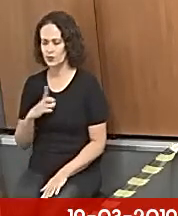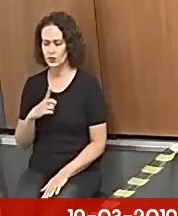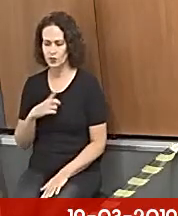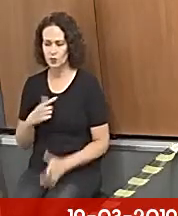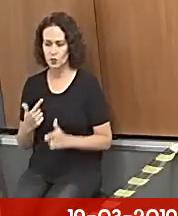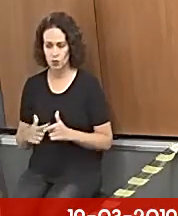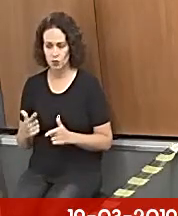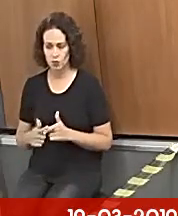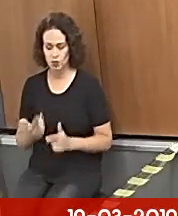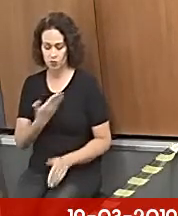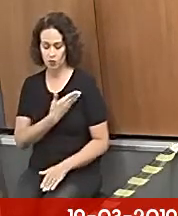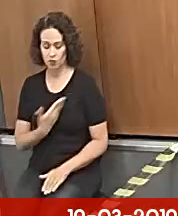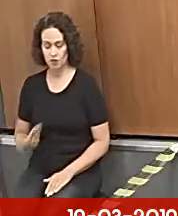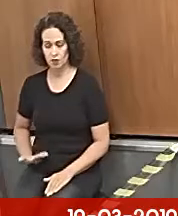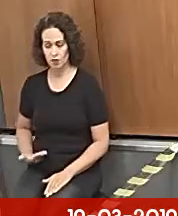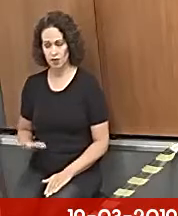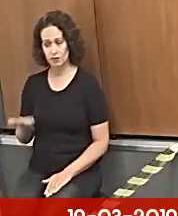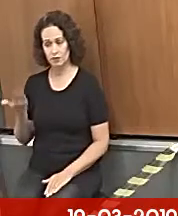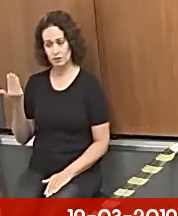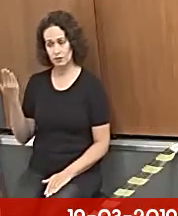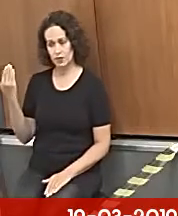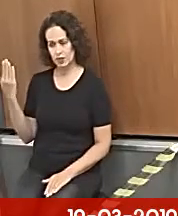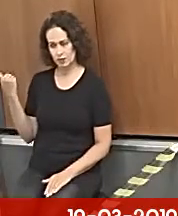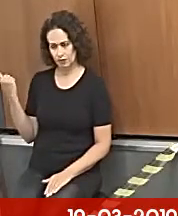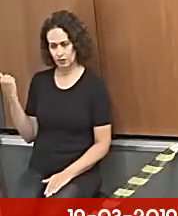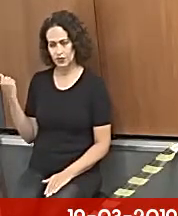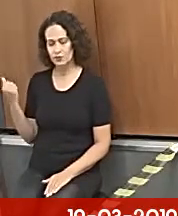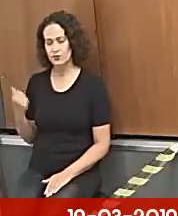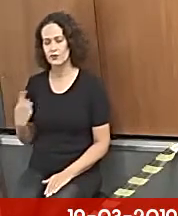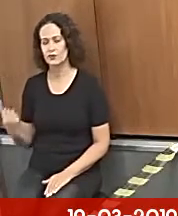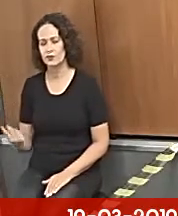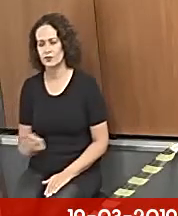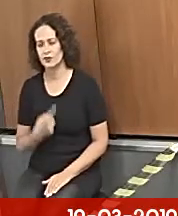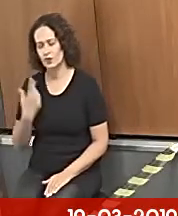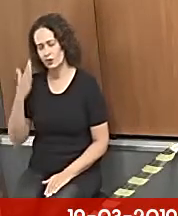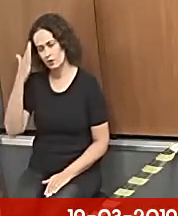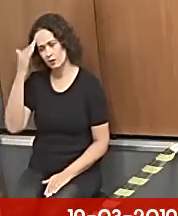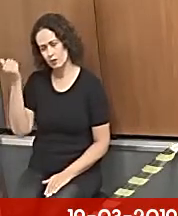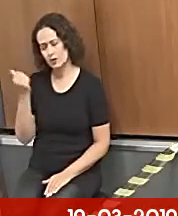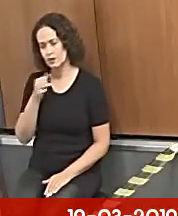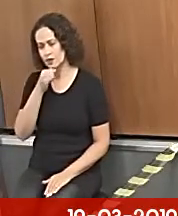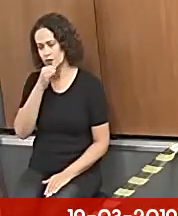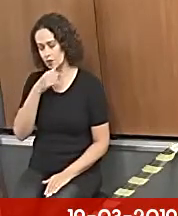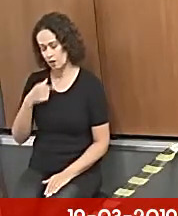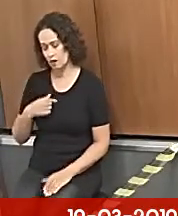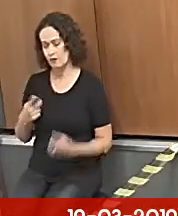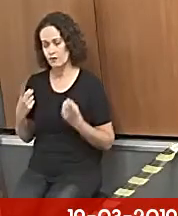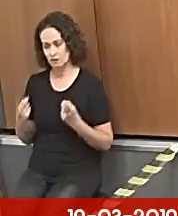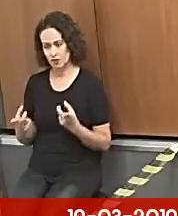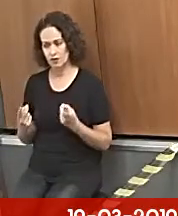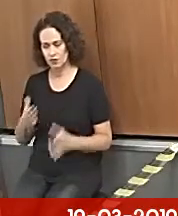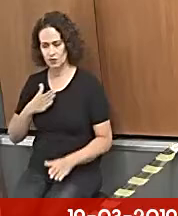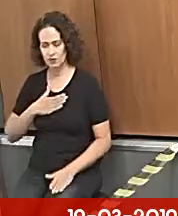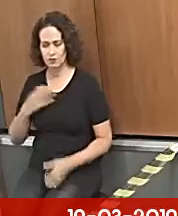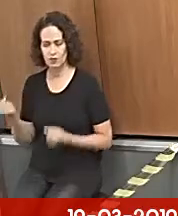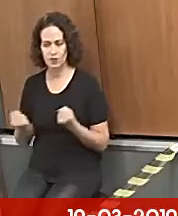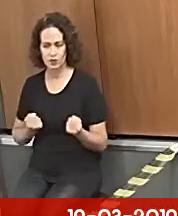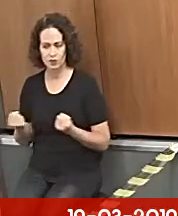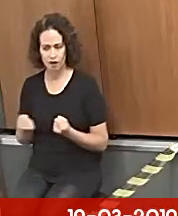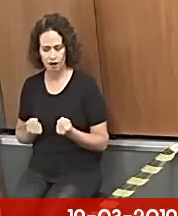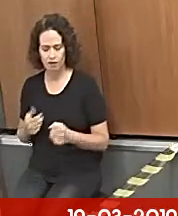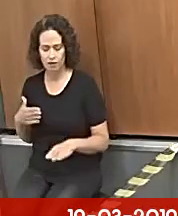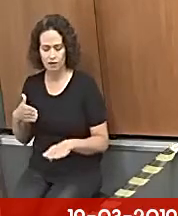governo passado nós a gente não sabia bem eu vi eu por exemplo pedir o meu carro aí quando eu dei entrada com a documentação